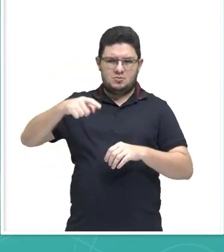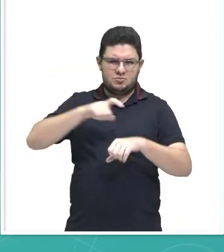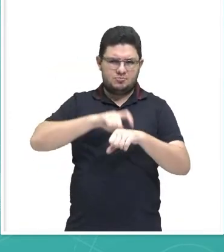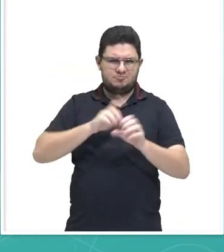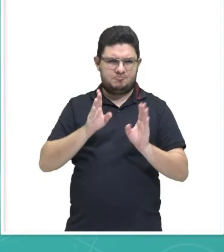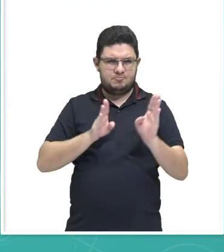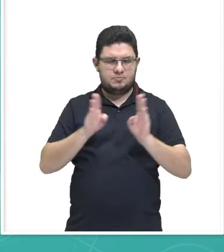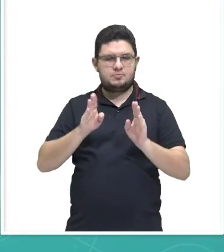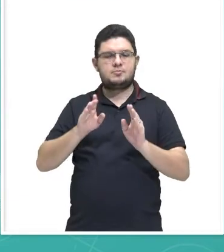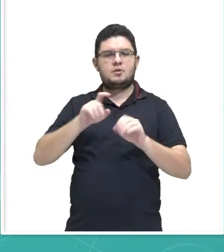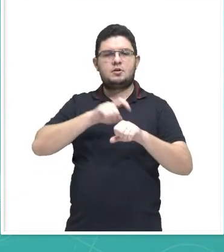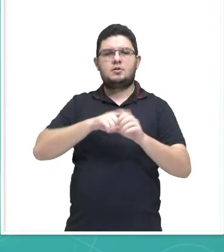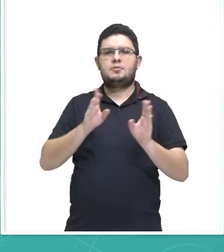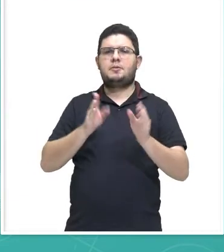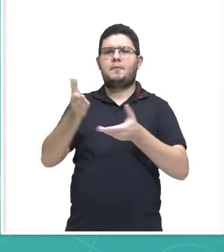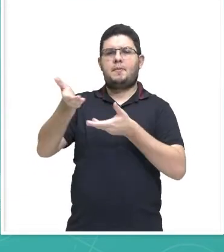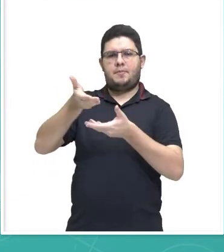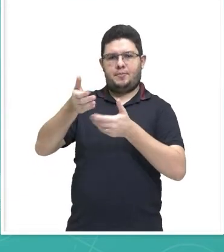para interagir.